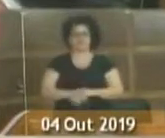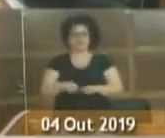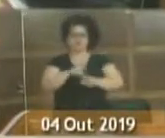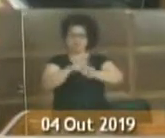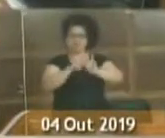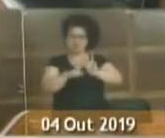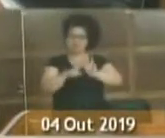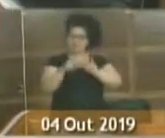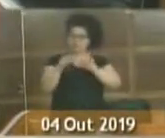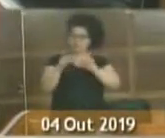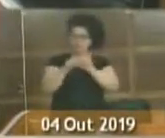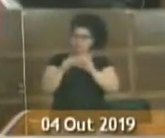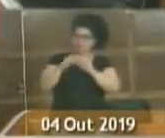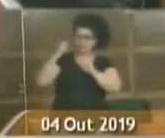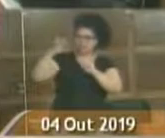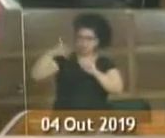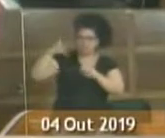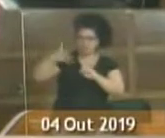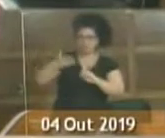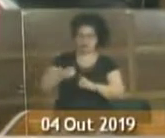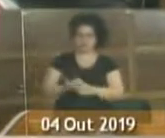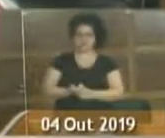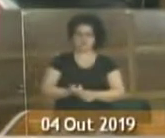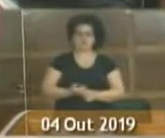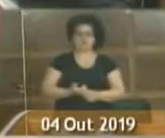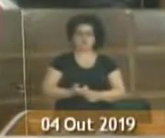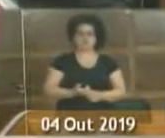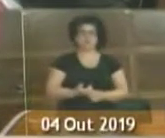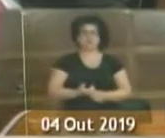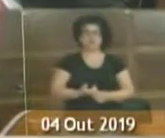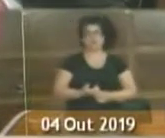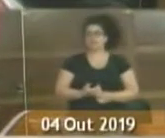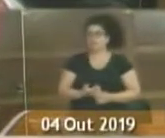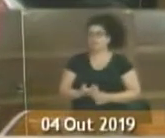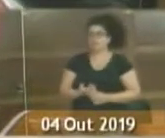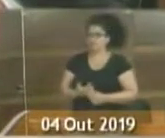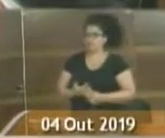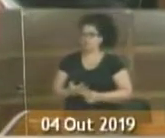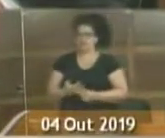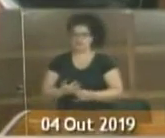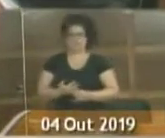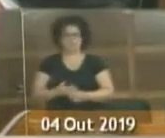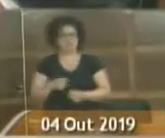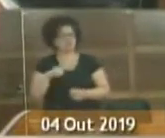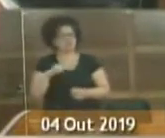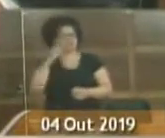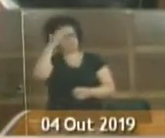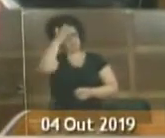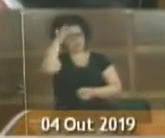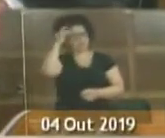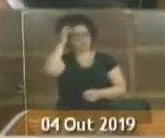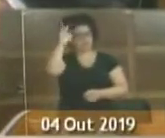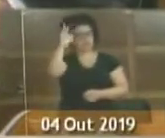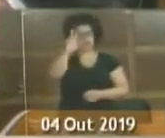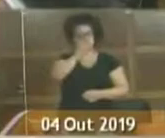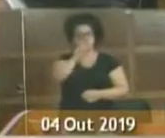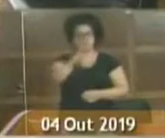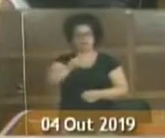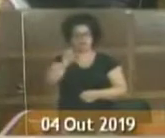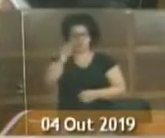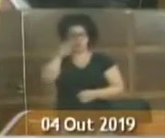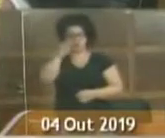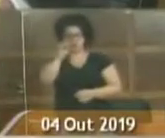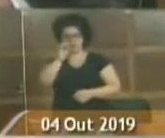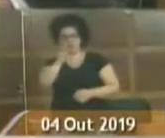a Luana, a Patrícia, né? Tem o pessoal da zoonose aí também, não tem? Que agora que